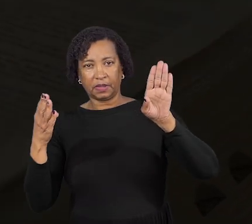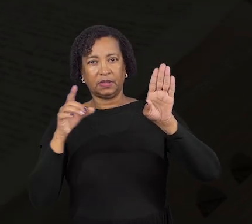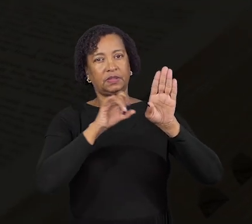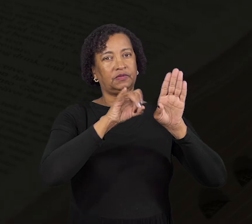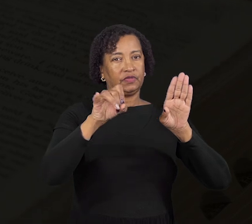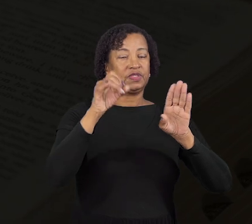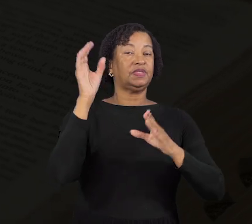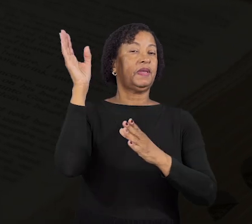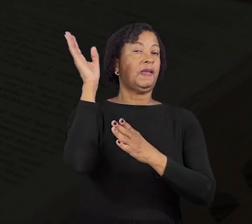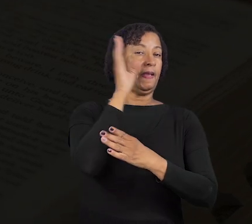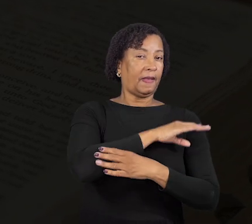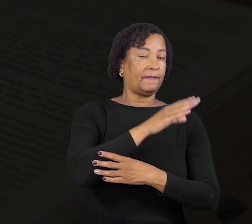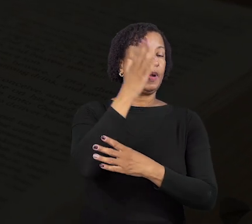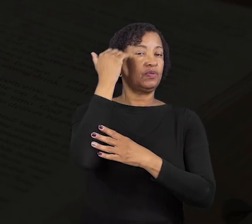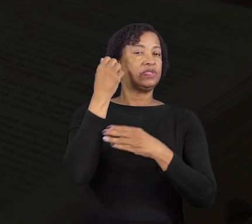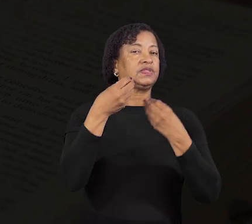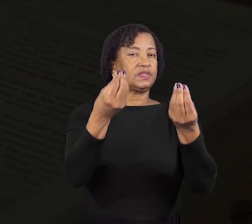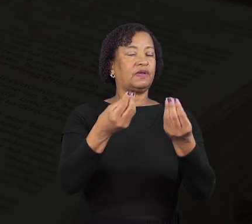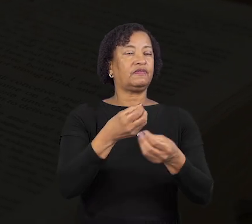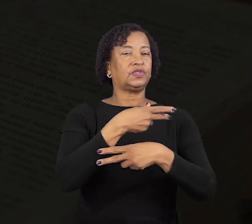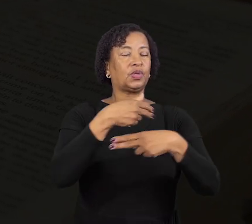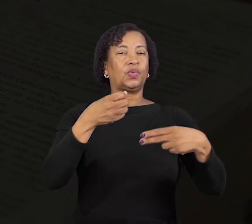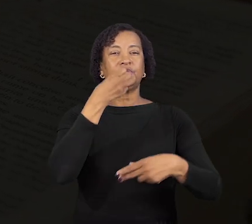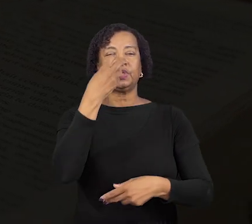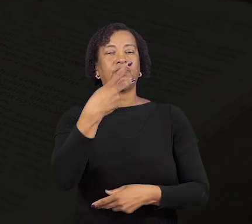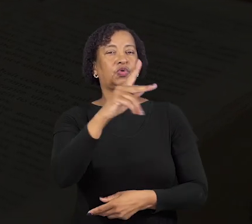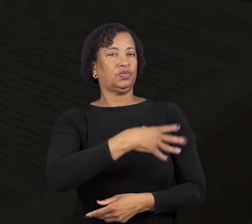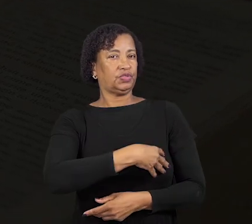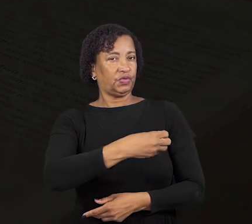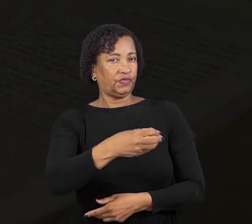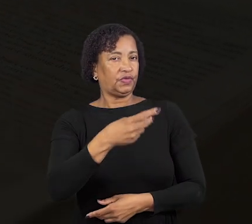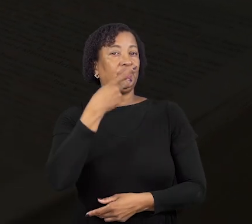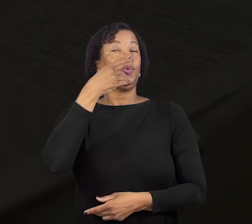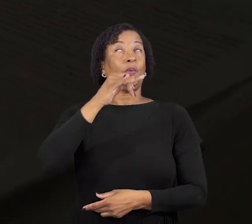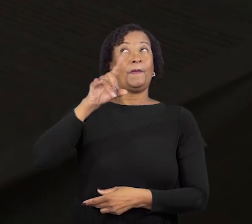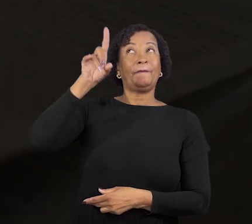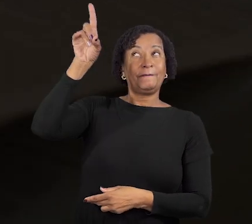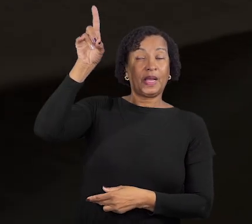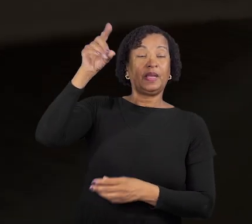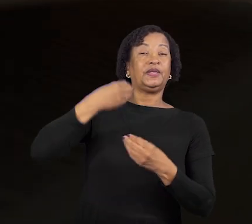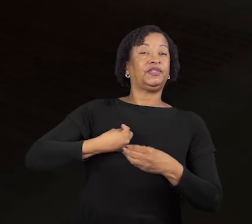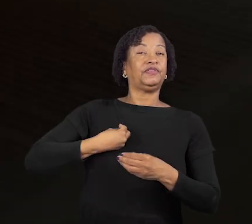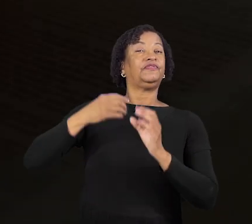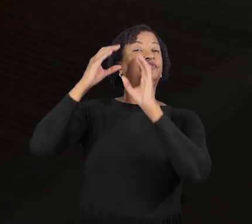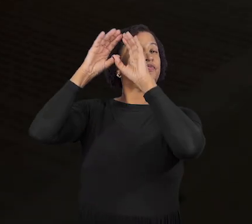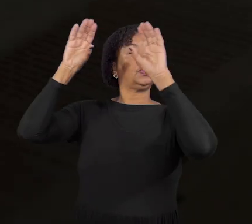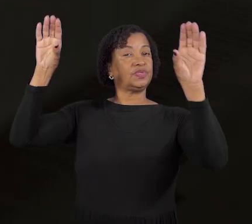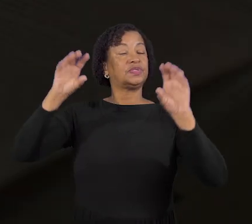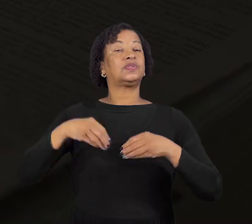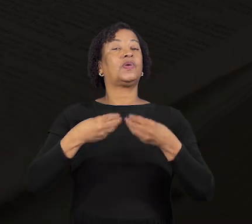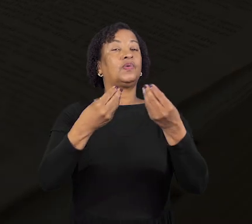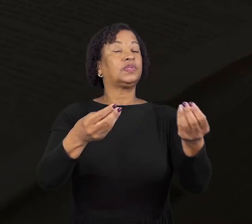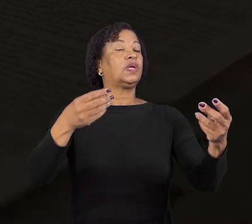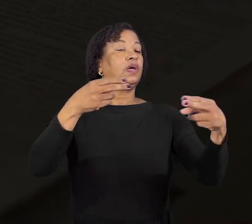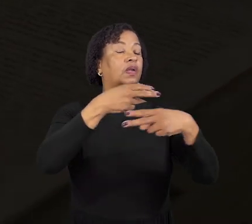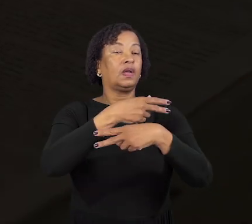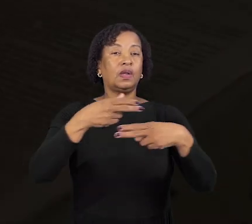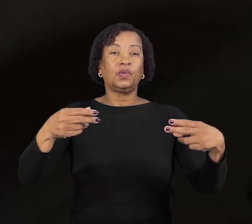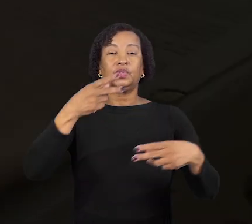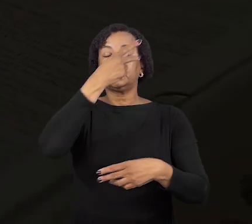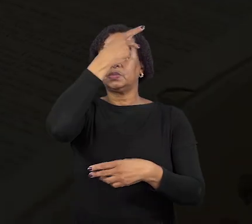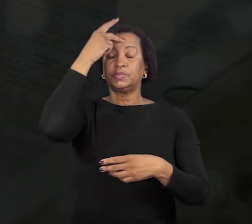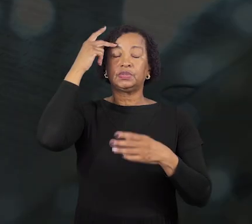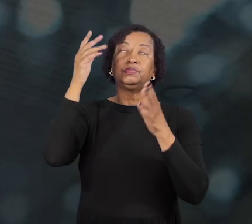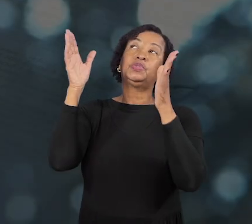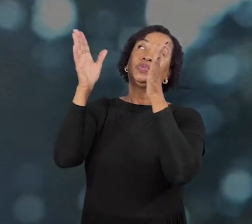apesar de serem maus, sabem dar boas coisas aos seus filhos, quanto mais o Pai de vocês que está nos céus dará coisas boas aos